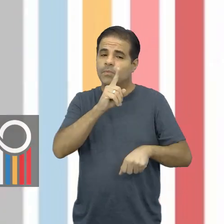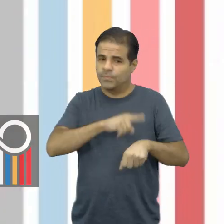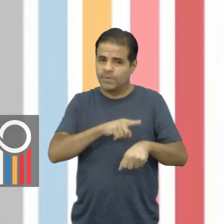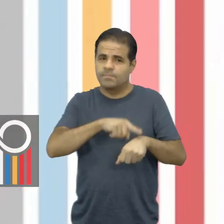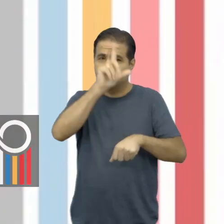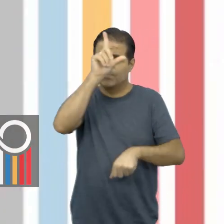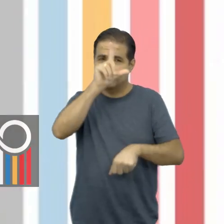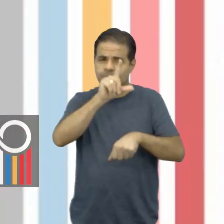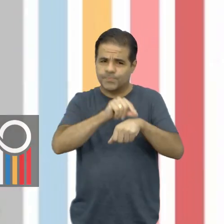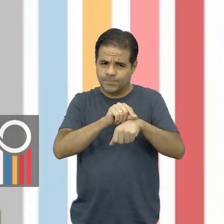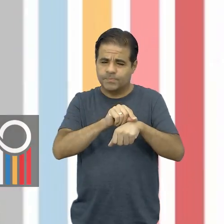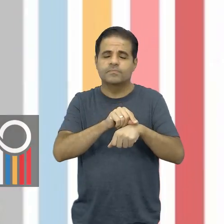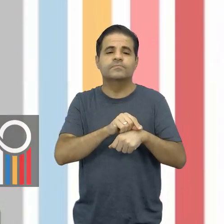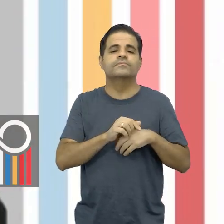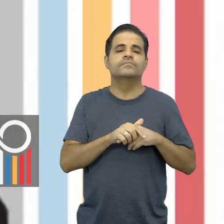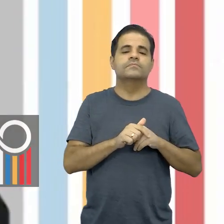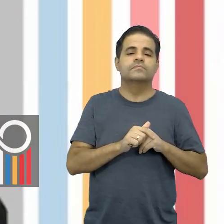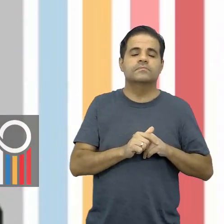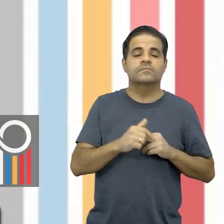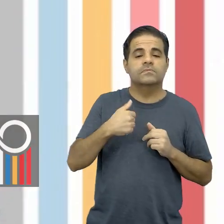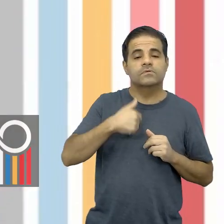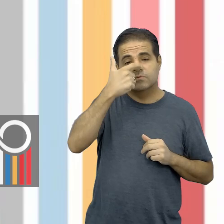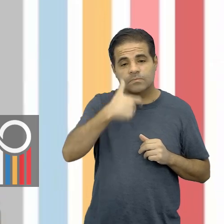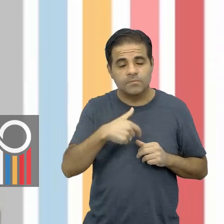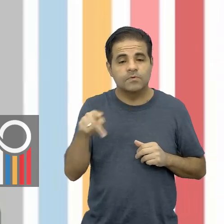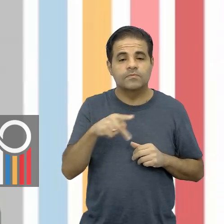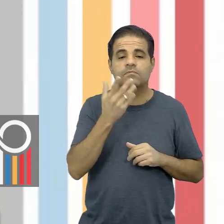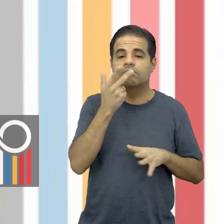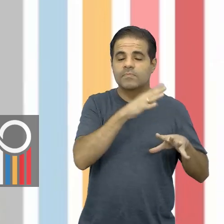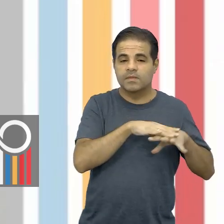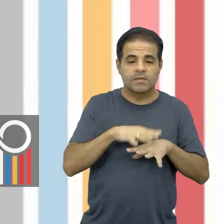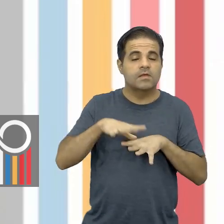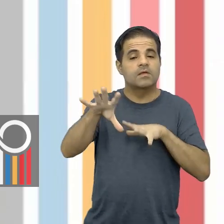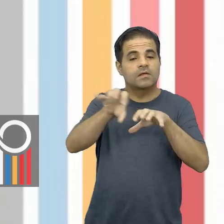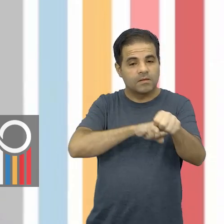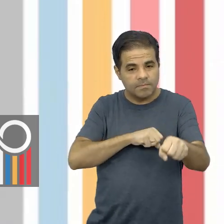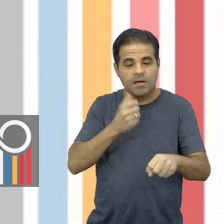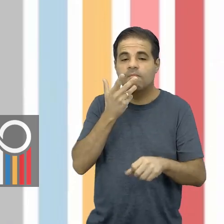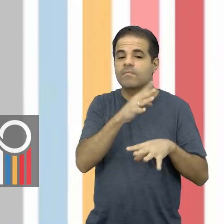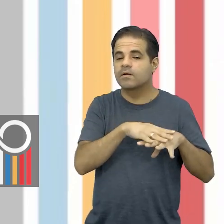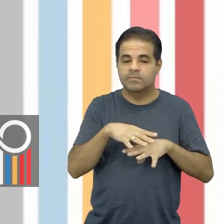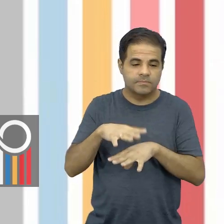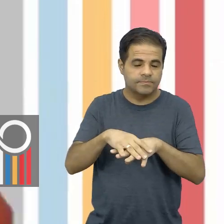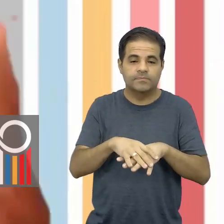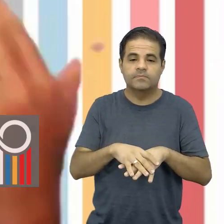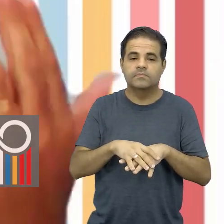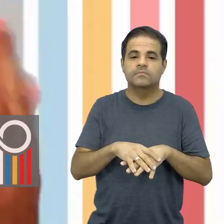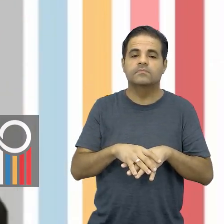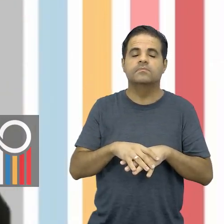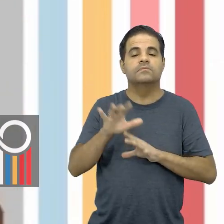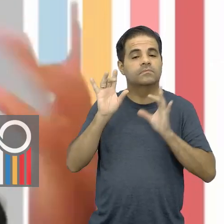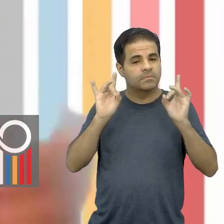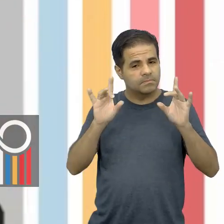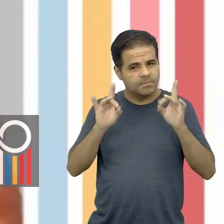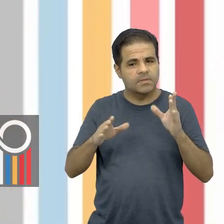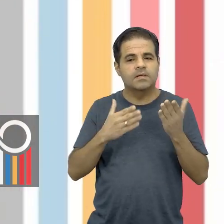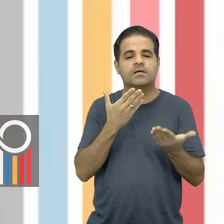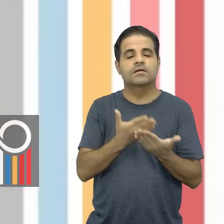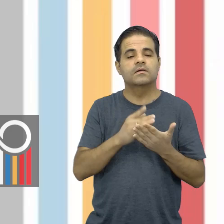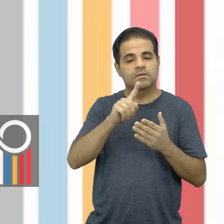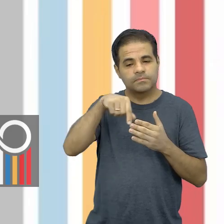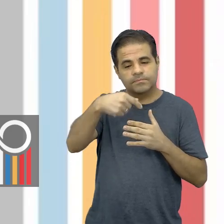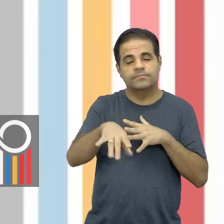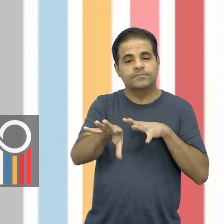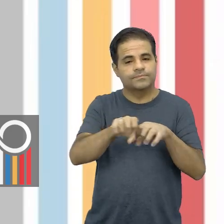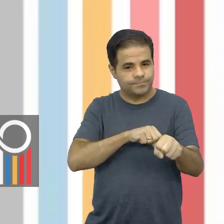ele é limitado. Eu sou professor de matemática, eu tenho graduação em matemática, fiz especialização logo após ali a